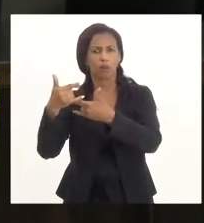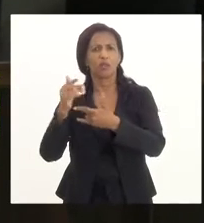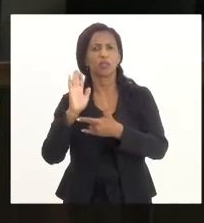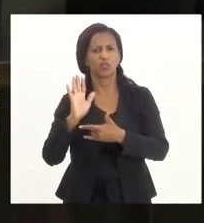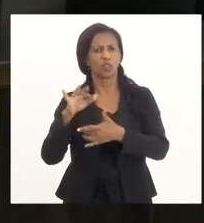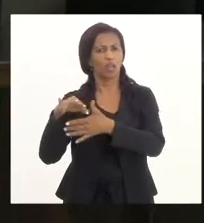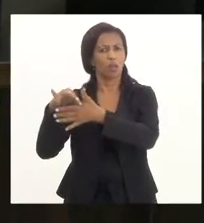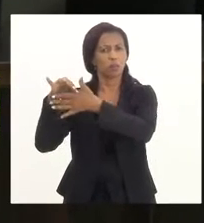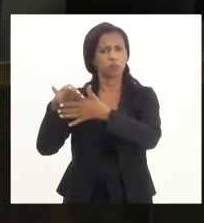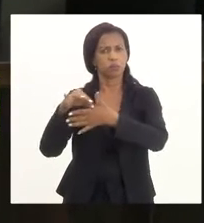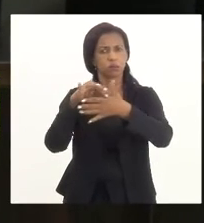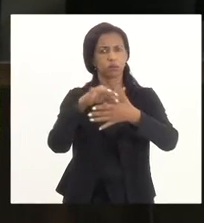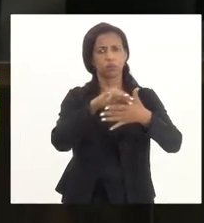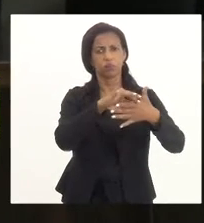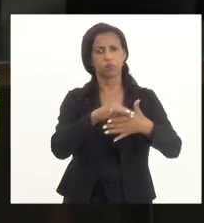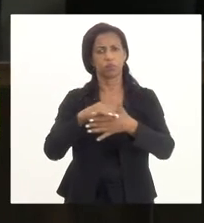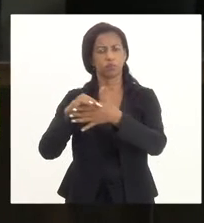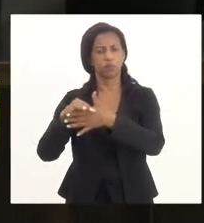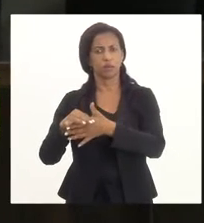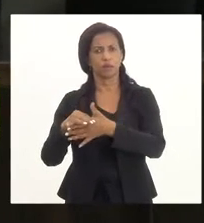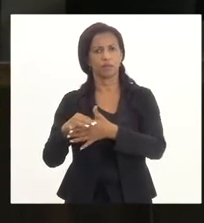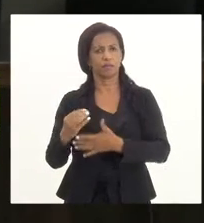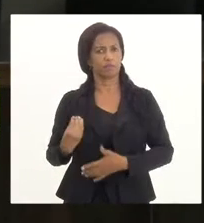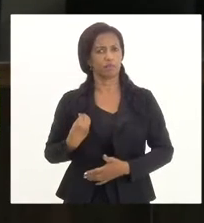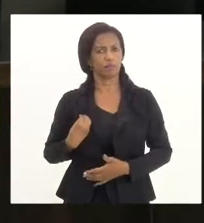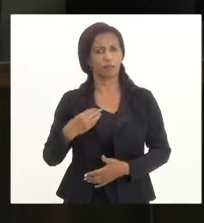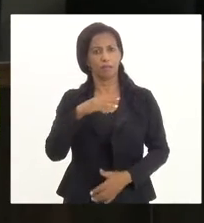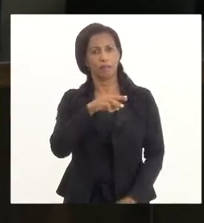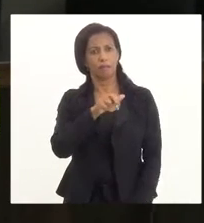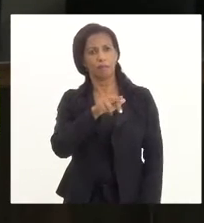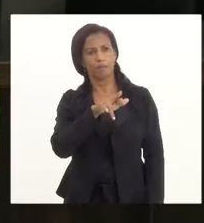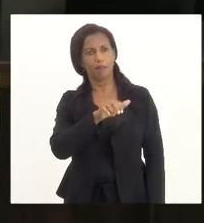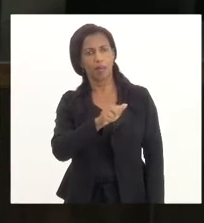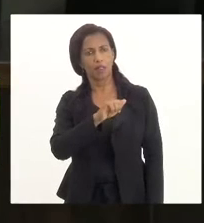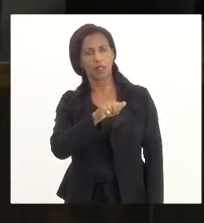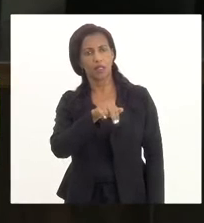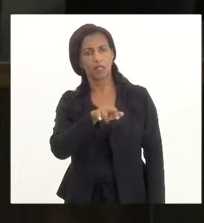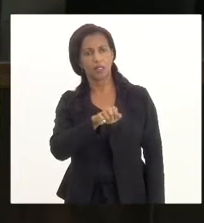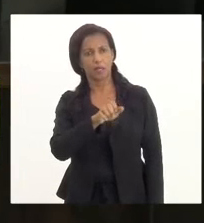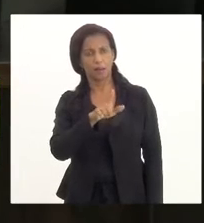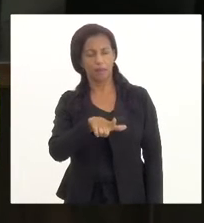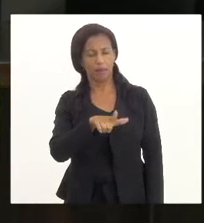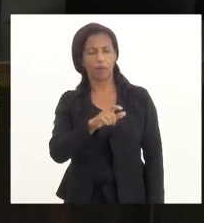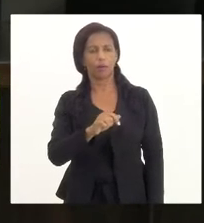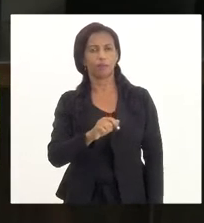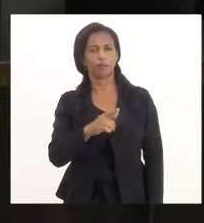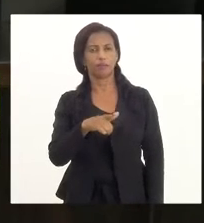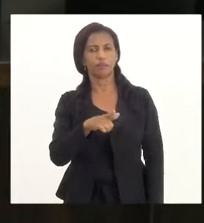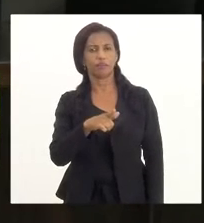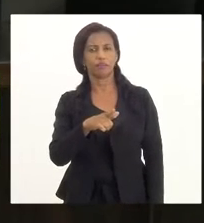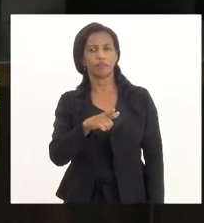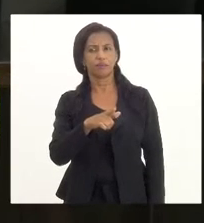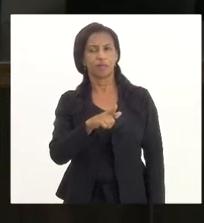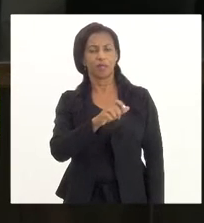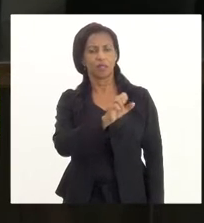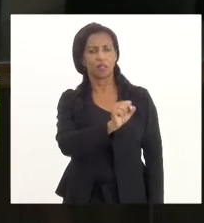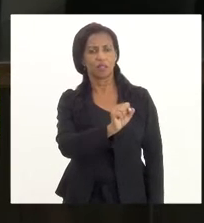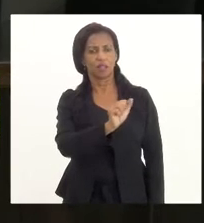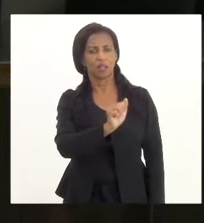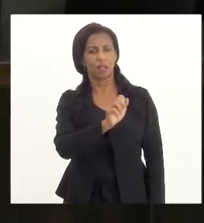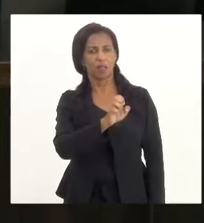diversos representantes presente Maria Izabel de Vasconcelos Porto Tostes representando